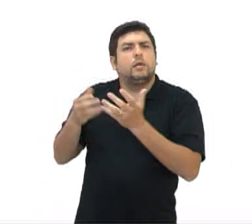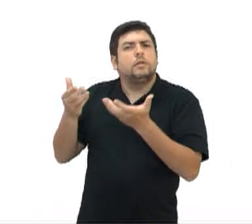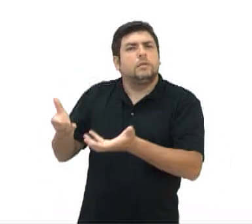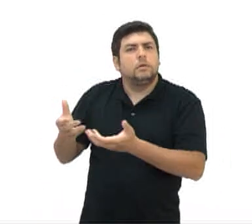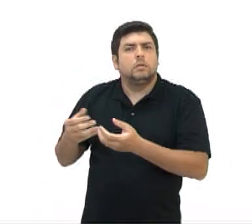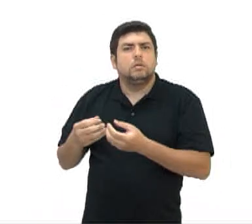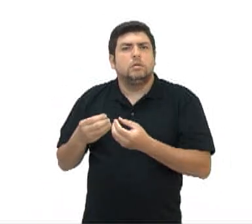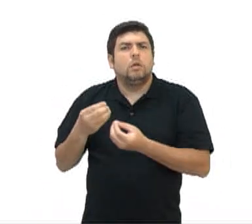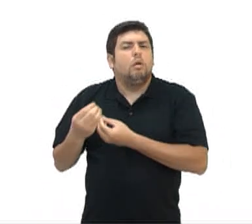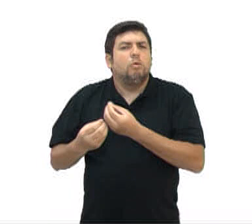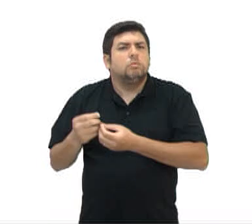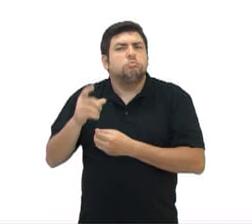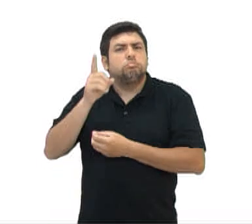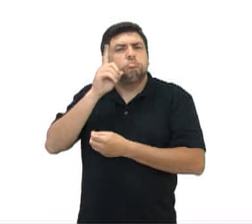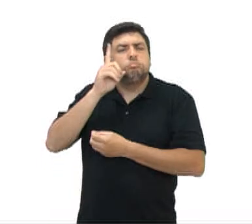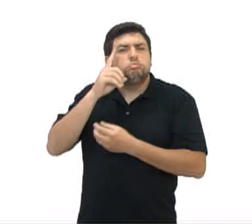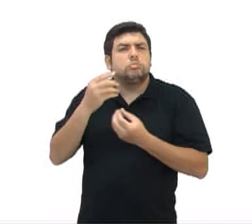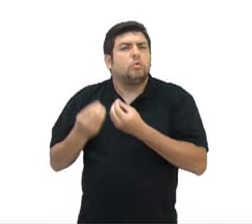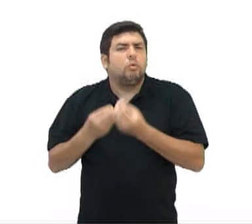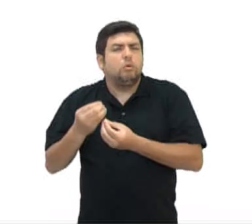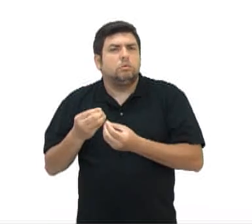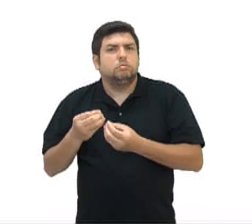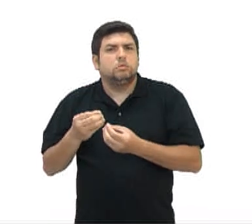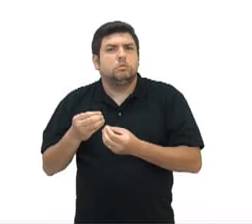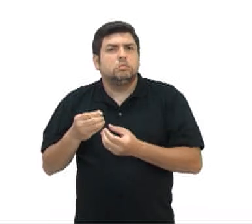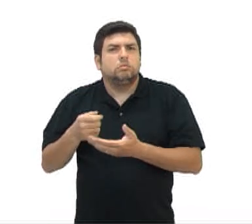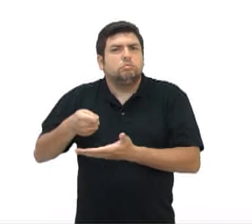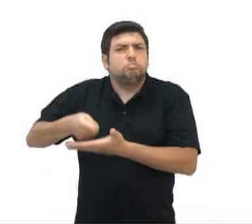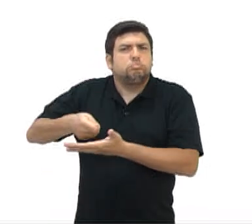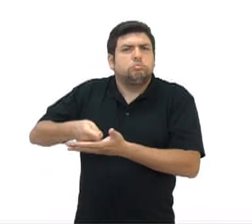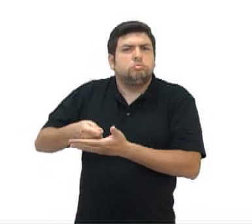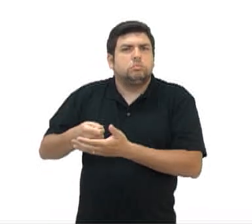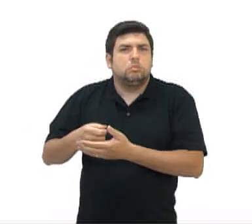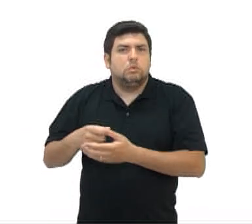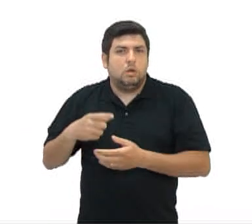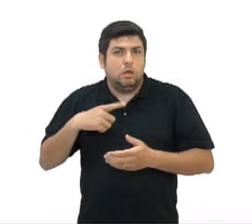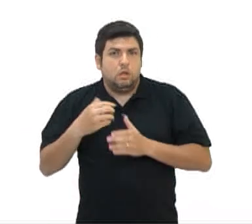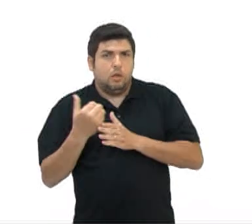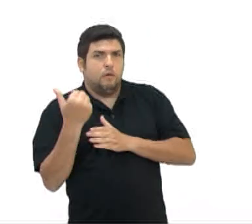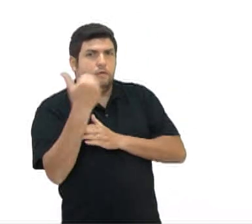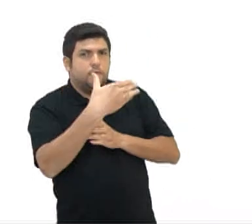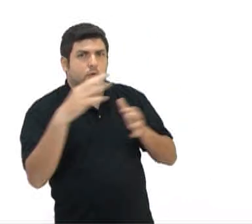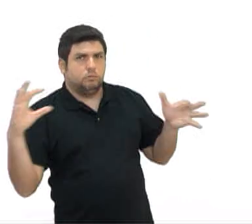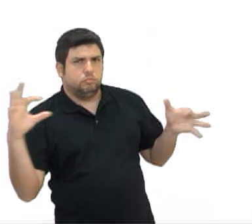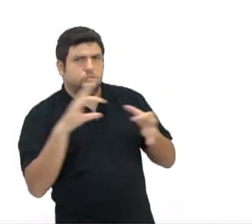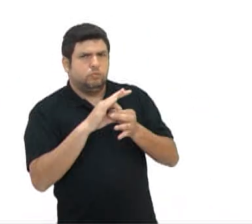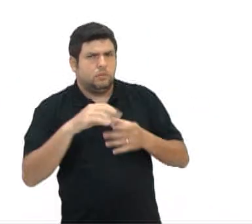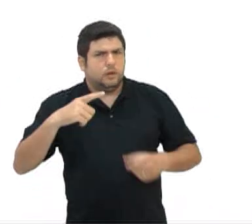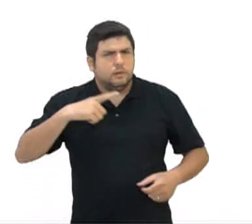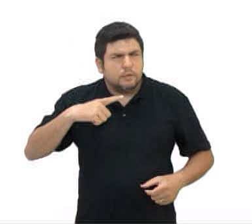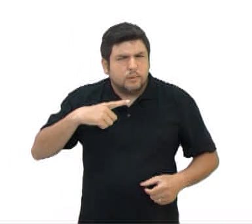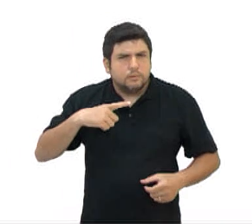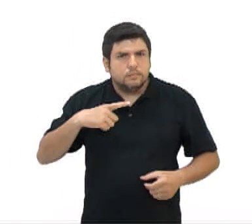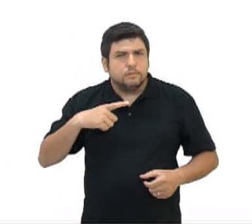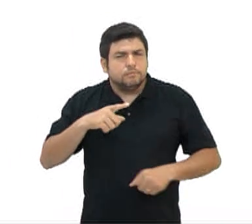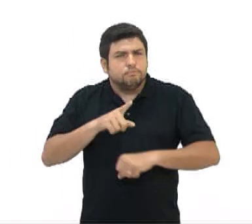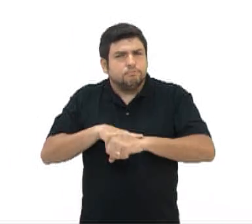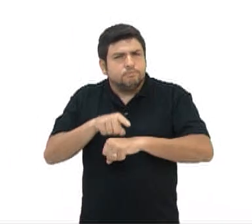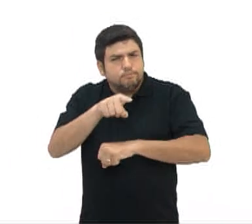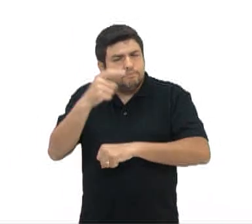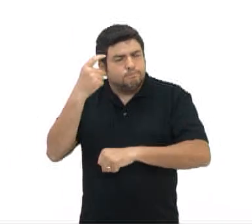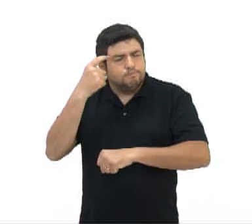rotina? Existe relação com o mundo externo? Reflitam, pensem aí. Tempinho para vocês.